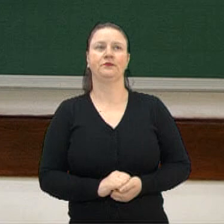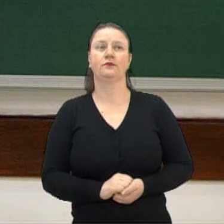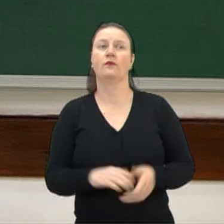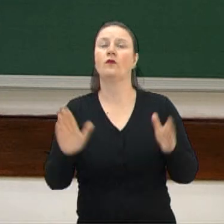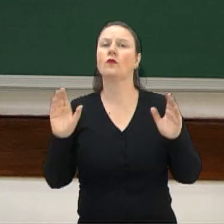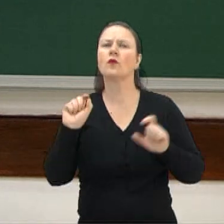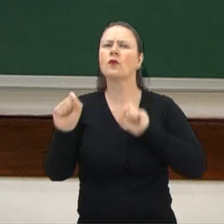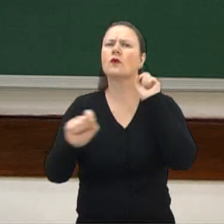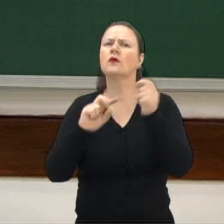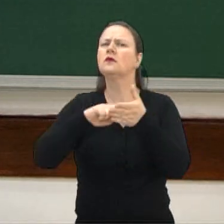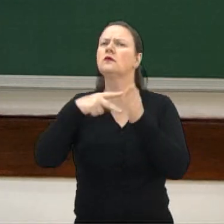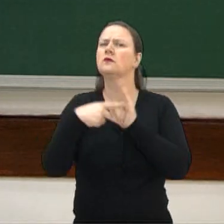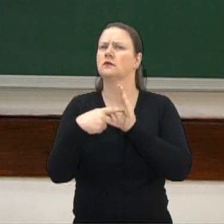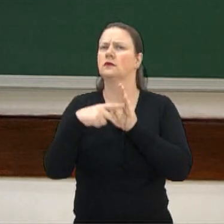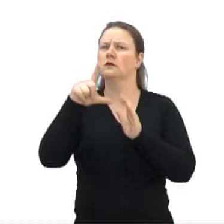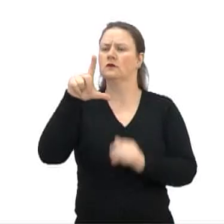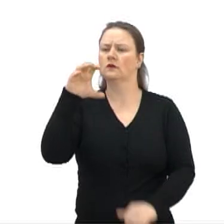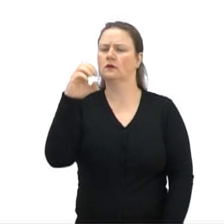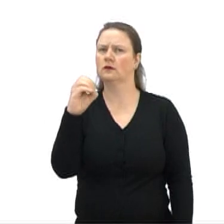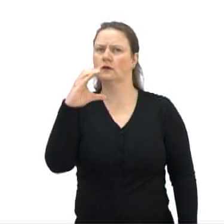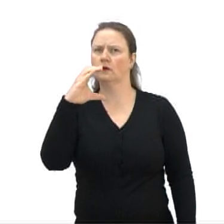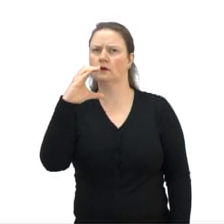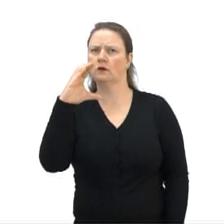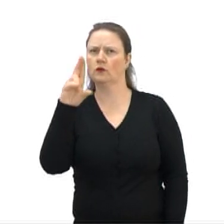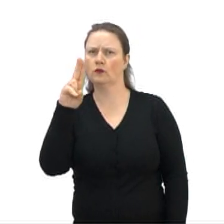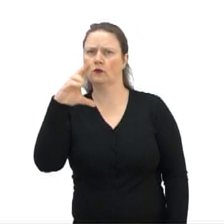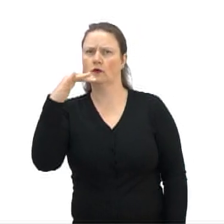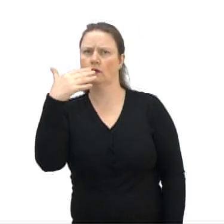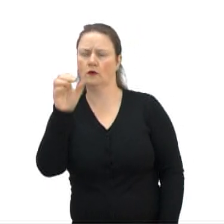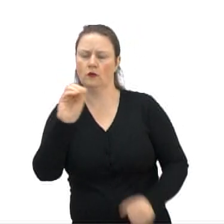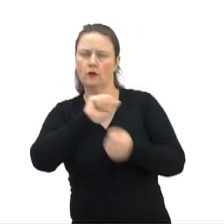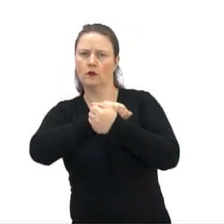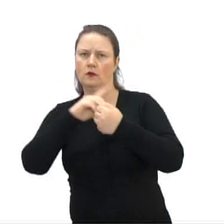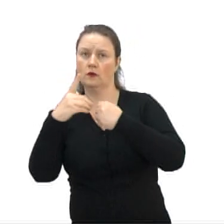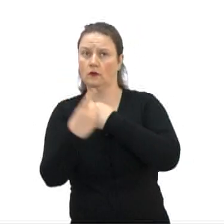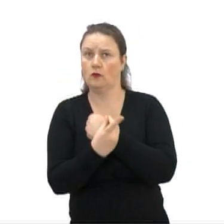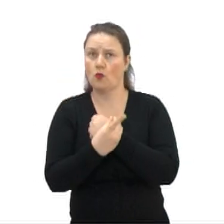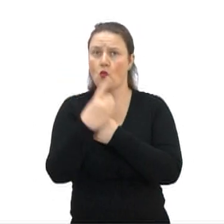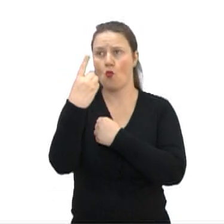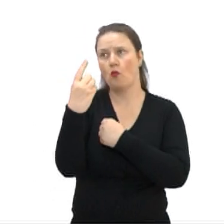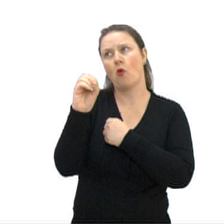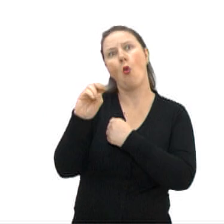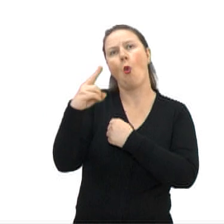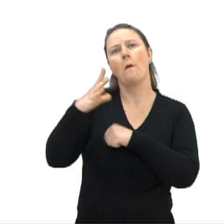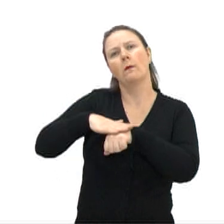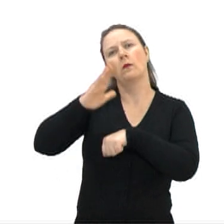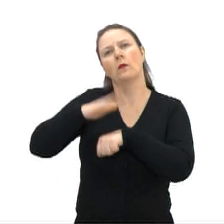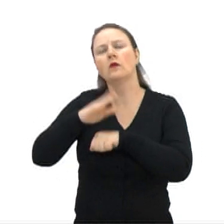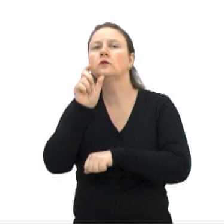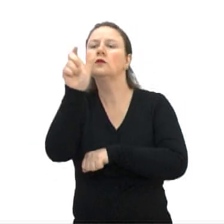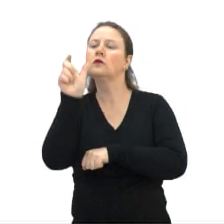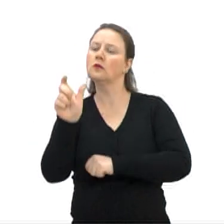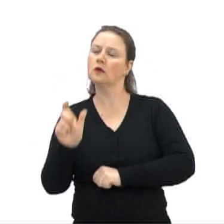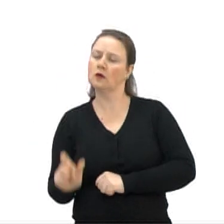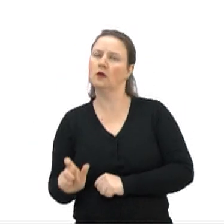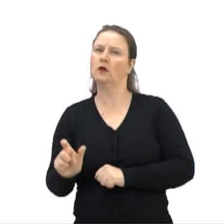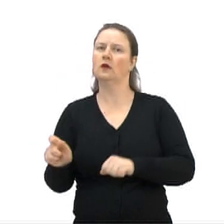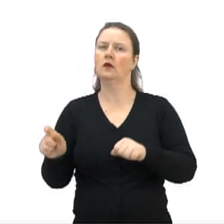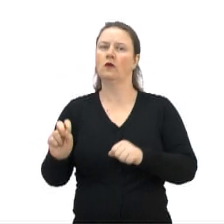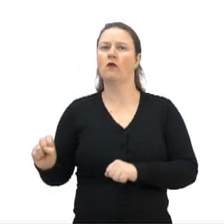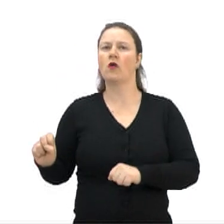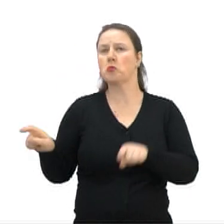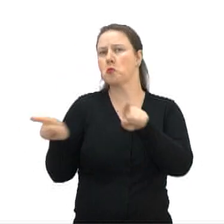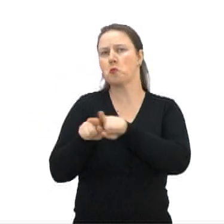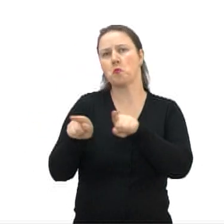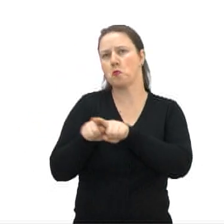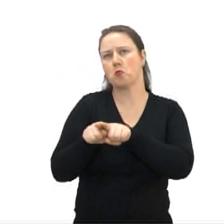uma locução adverbial? É o conjunto de duas ou mais palavras que tem valor de advérbio. Trouxe uns exemplos para